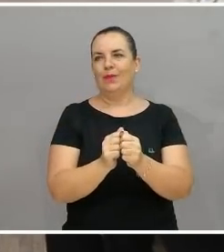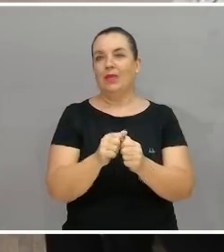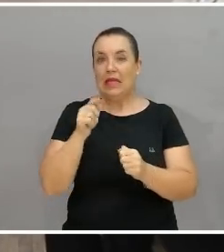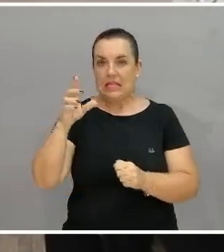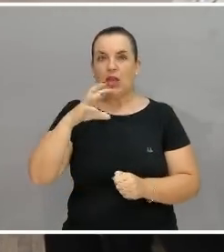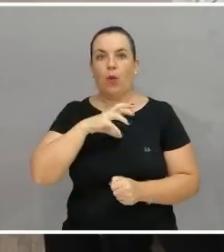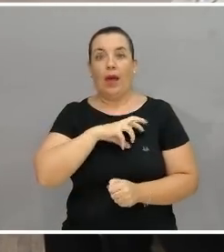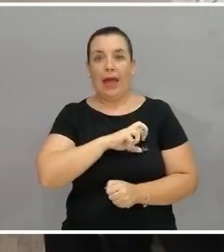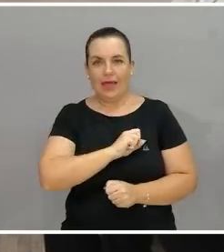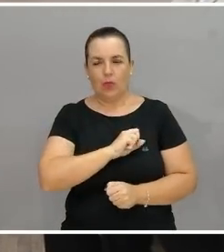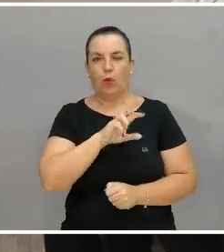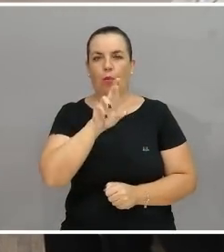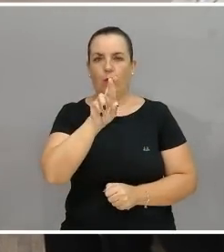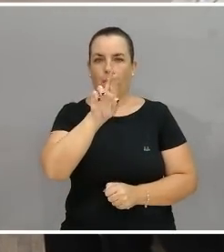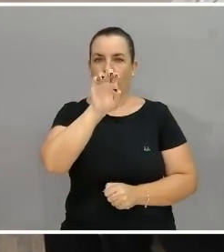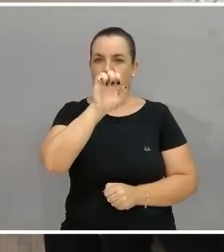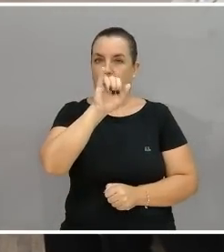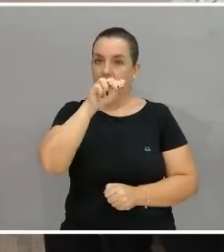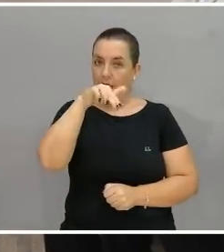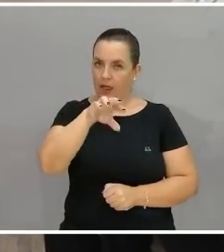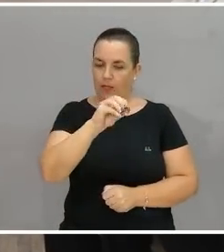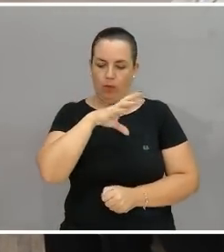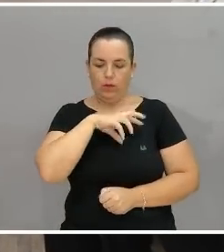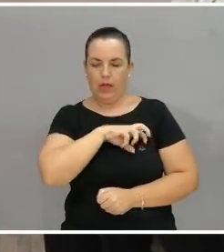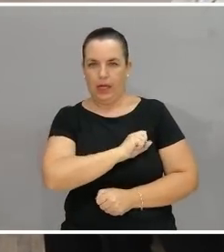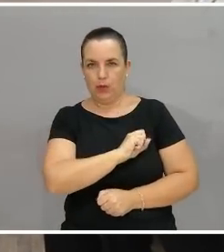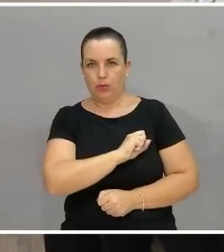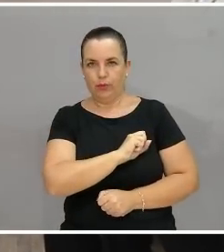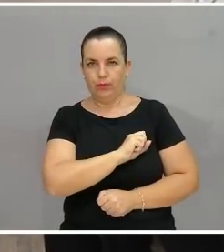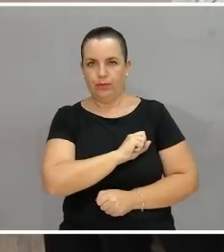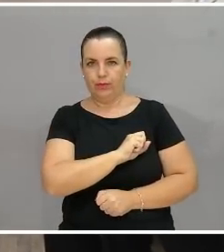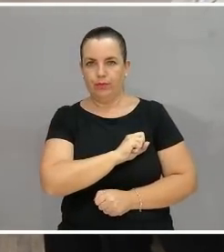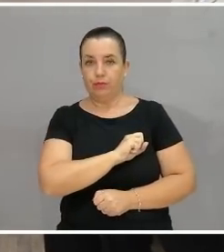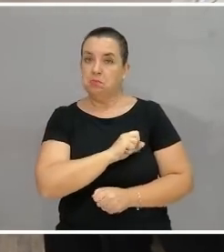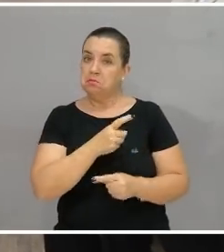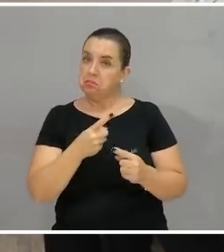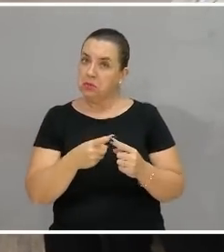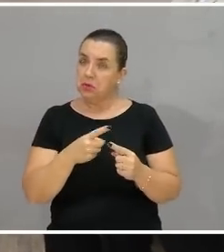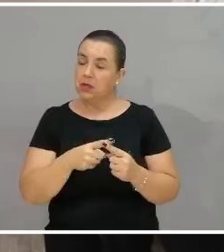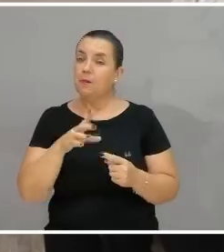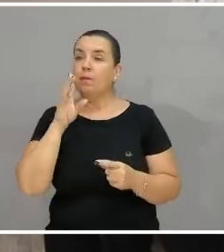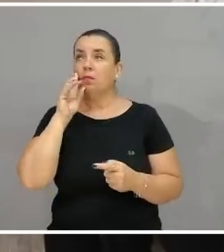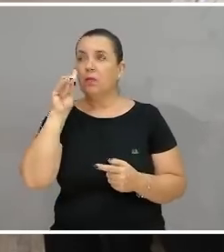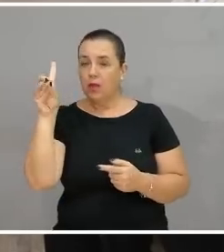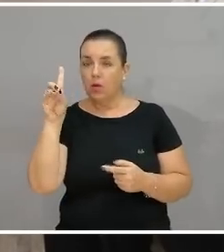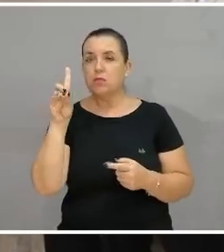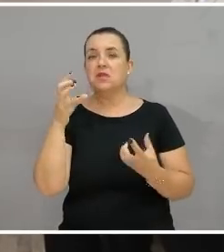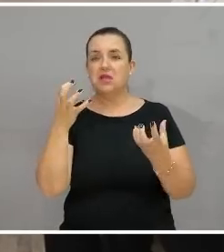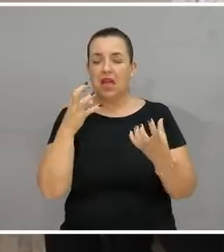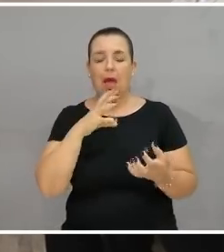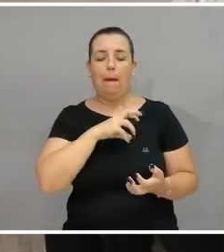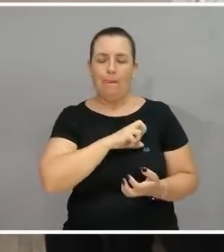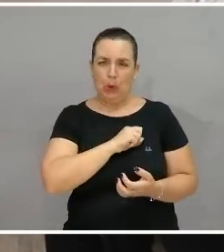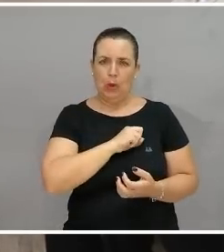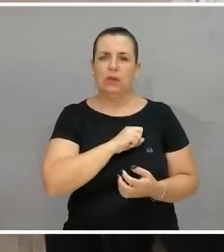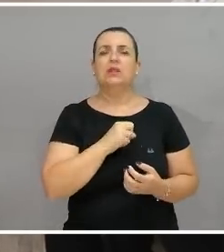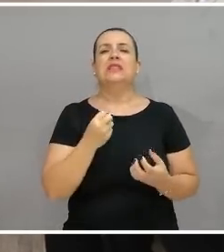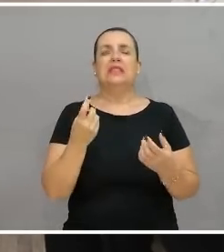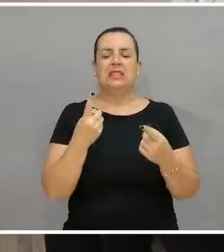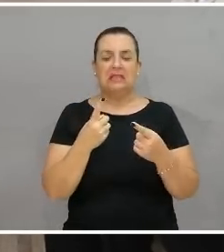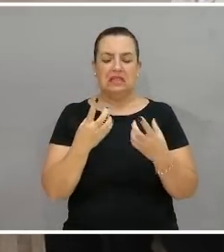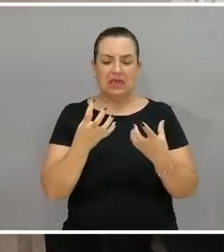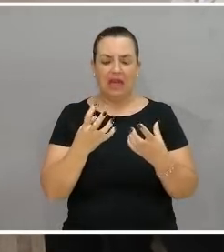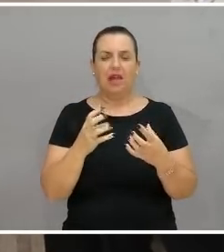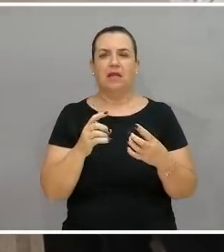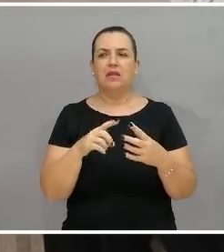Este é o reino no Antigo Testamento, é o conceito de reino. Jesus alarga. Impressionante,